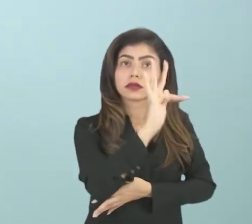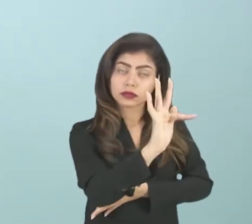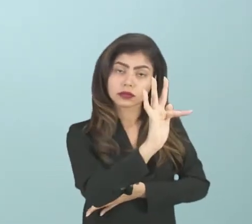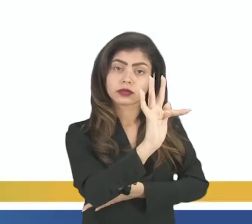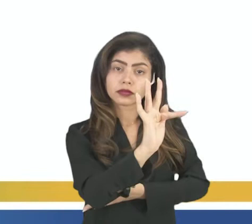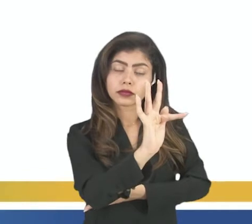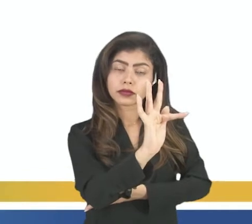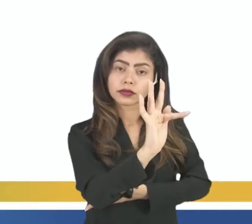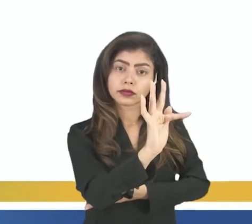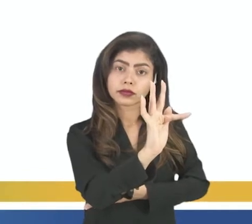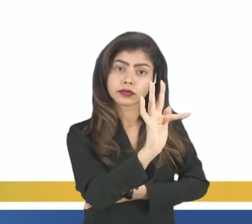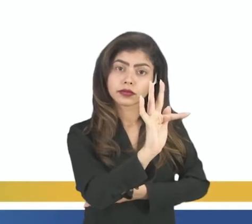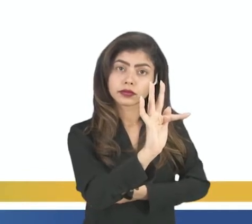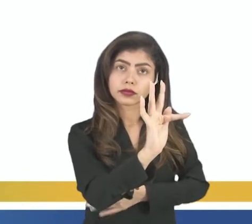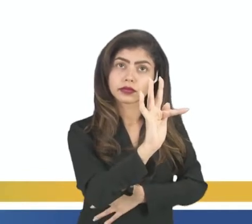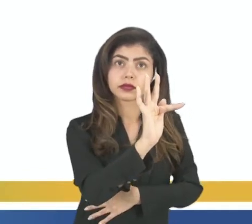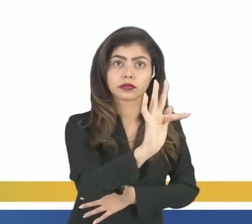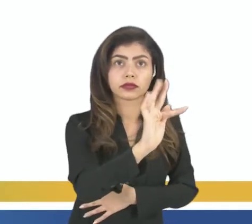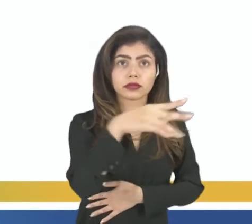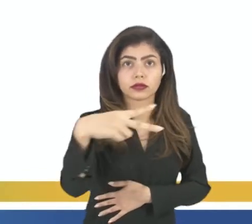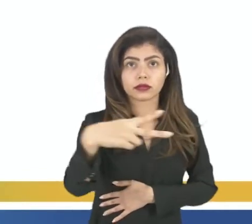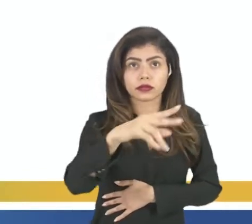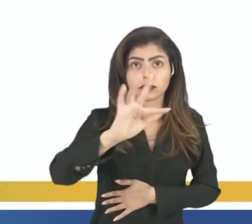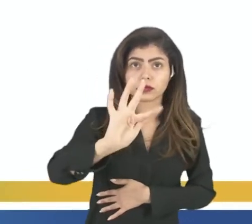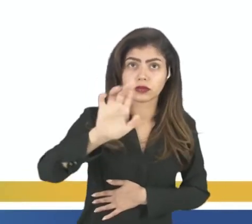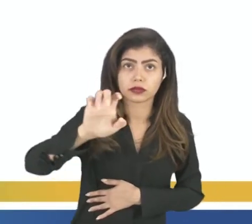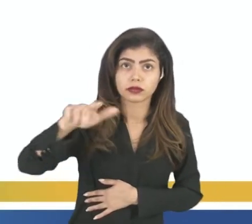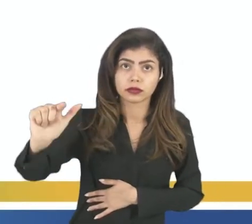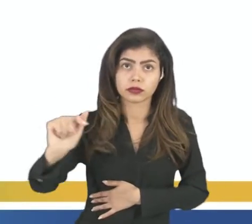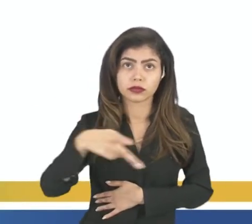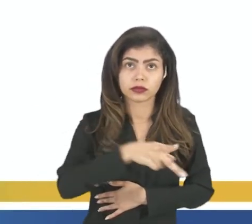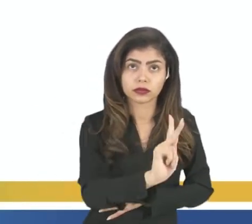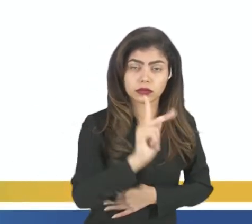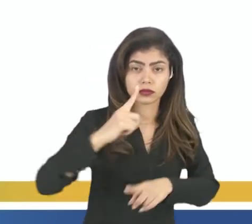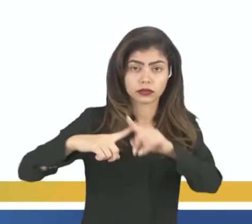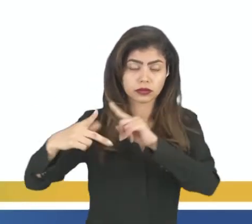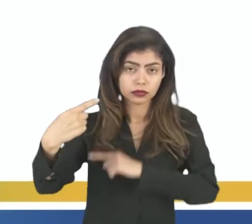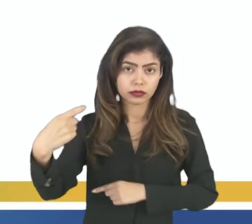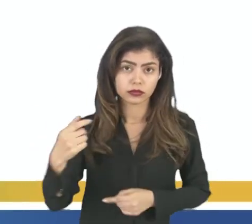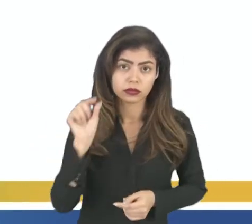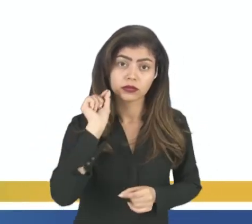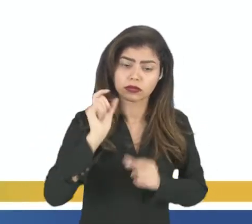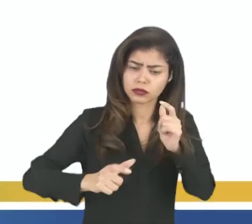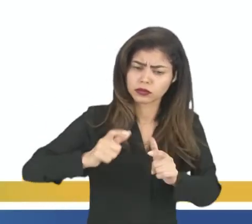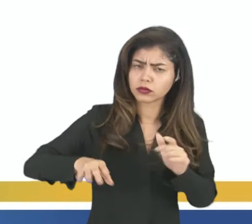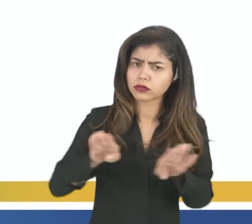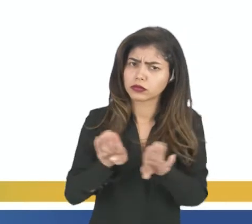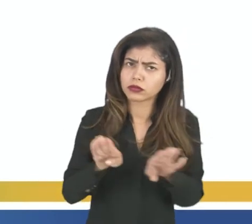Então, para quem não lembra, a força elástica é o produto K vezes X, onde K é a